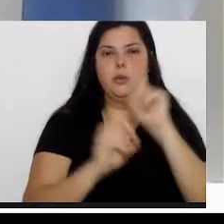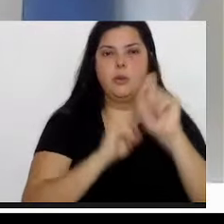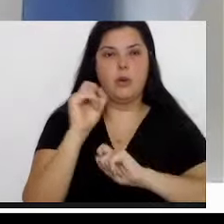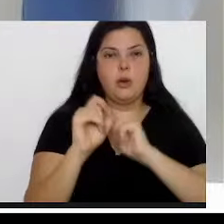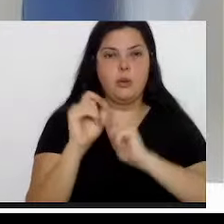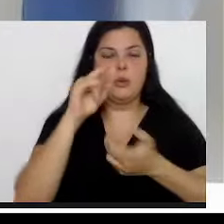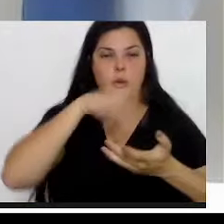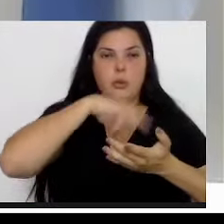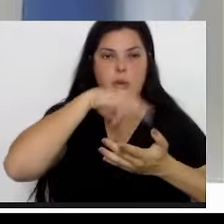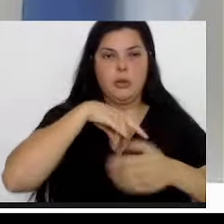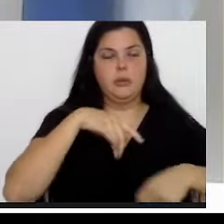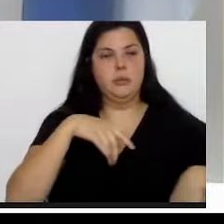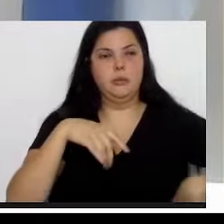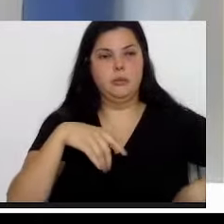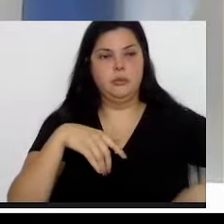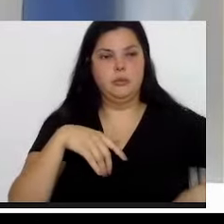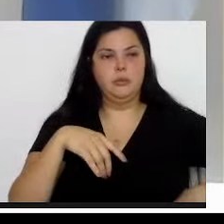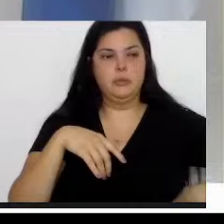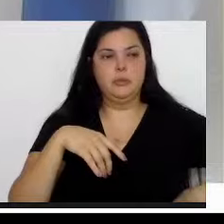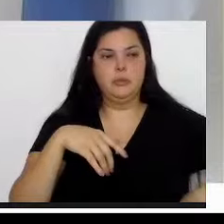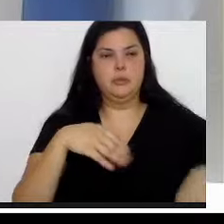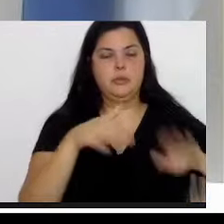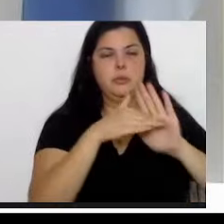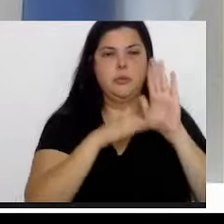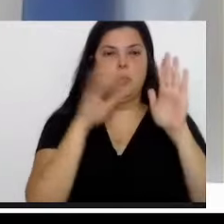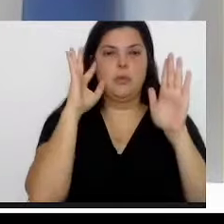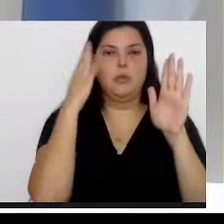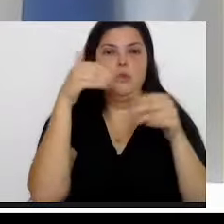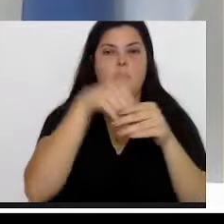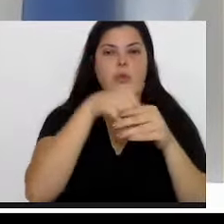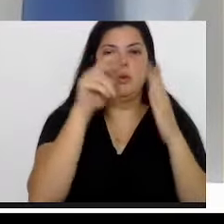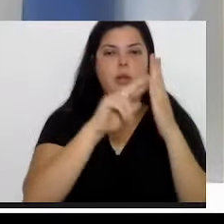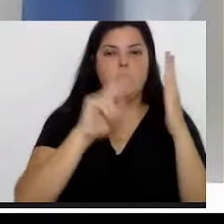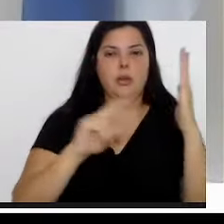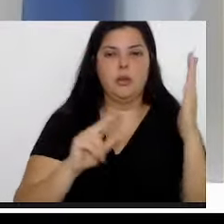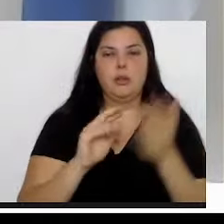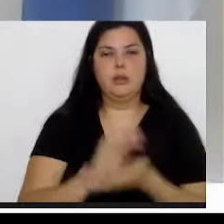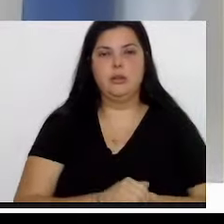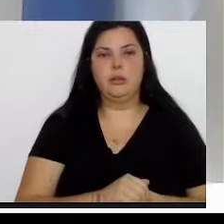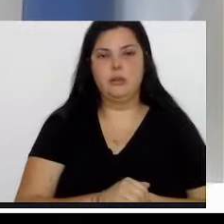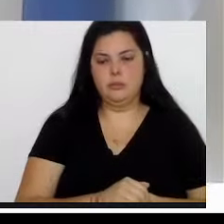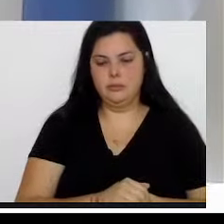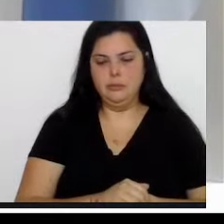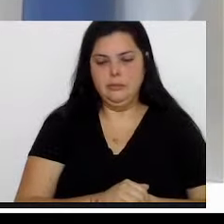termos são o que são o voto do eminente relator.